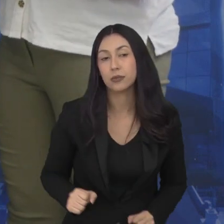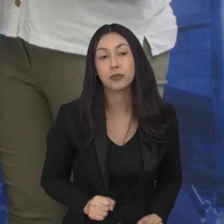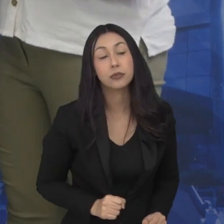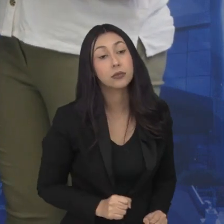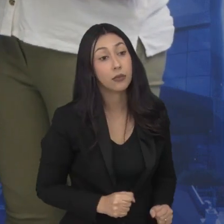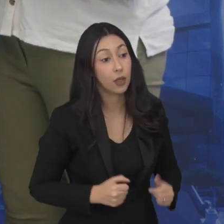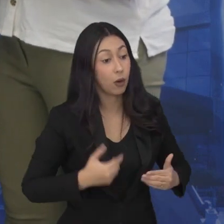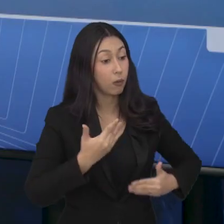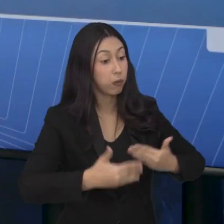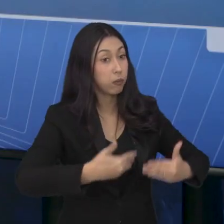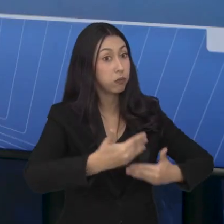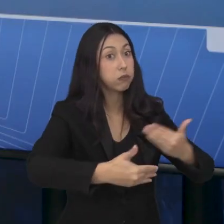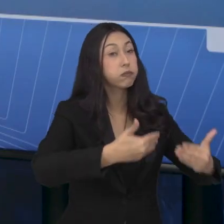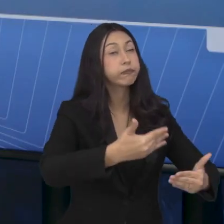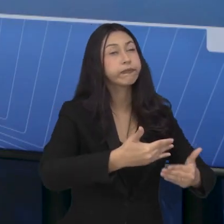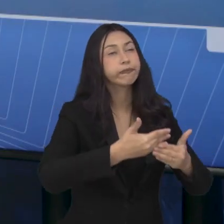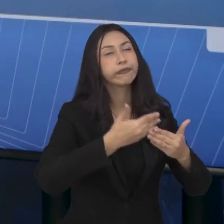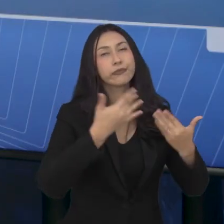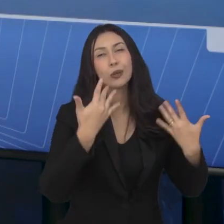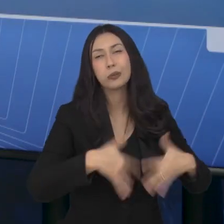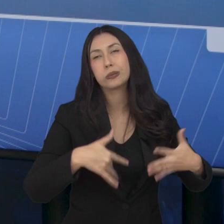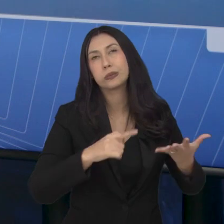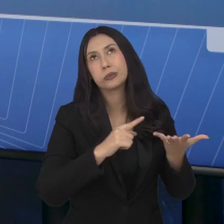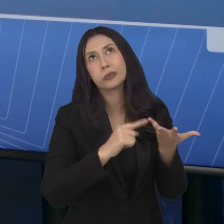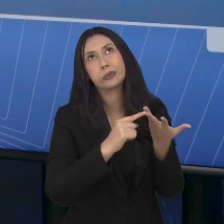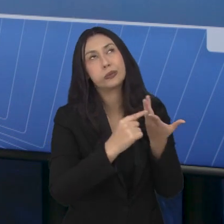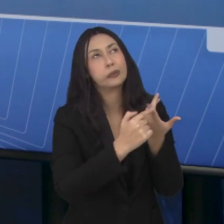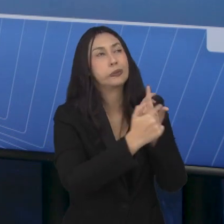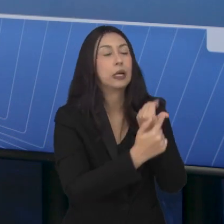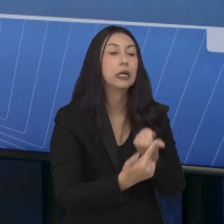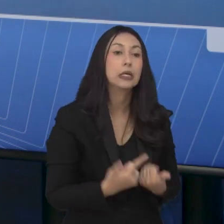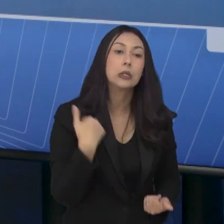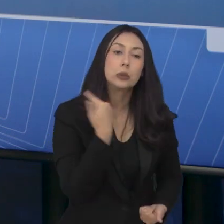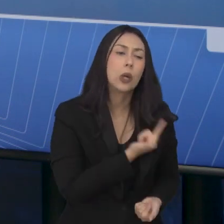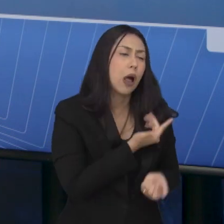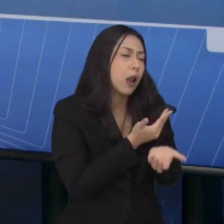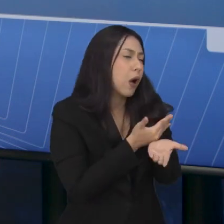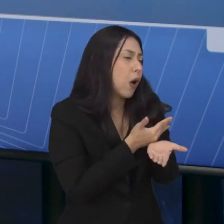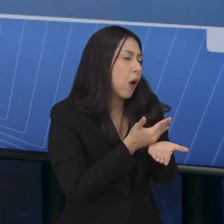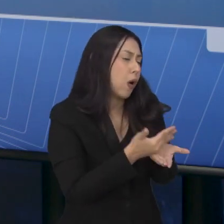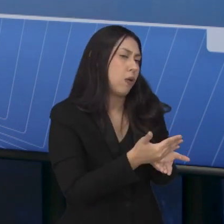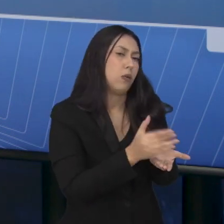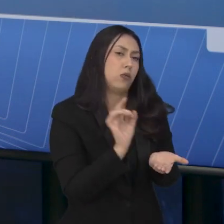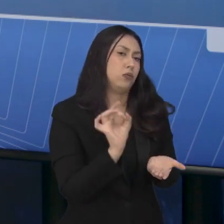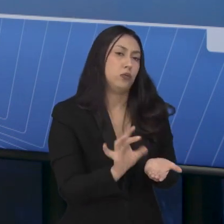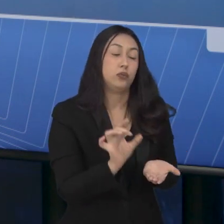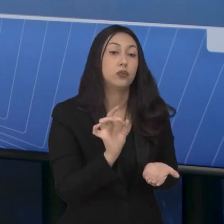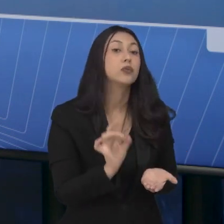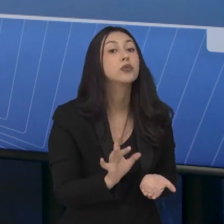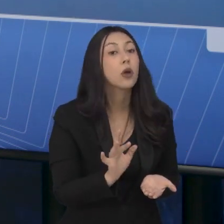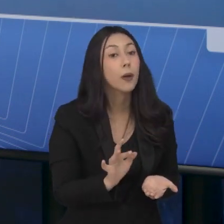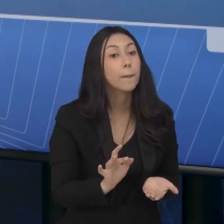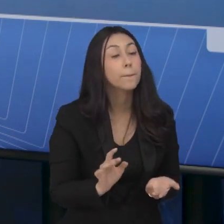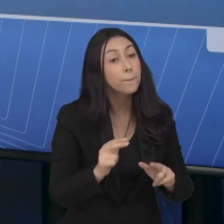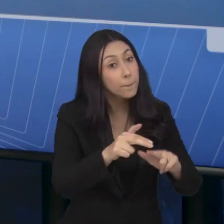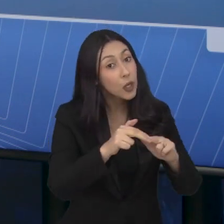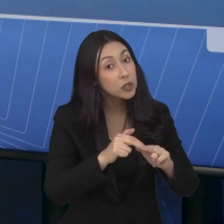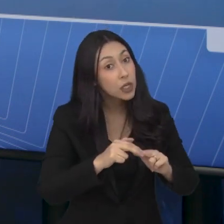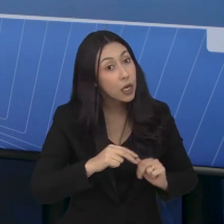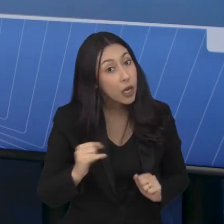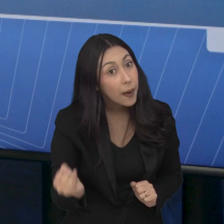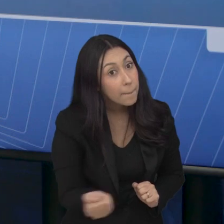histórica. O caminho, ele é muito longo ainda, né? Nós ainda estamos engatinhando enquanto sociedade. E é de extrema